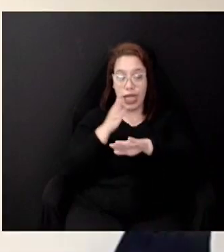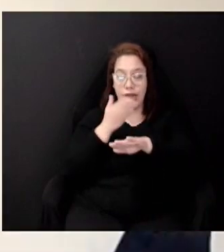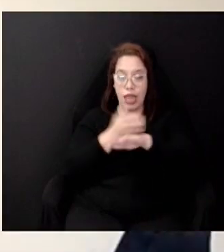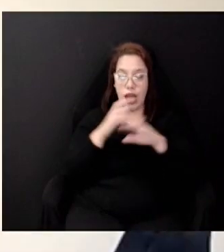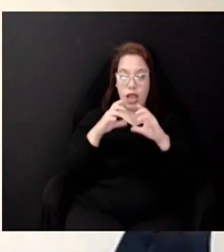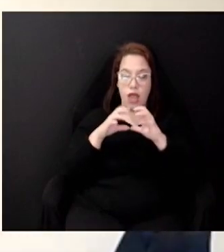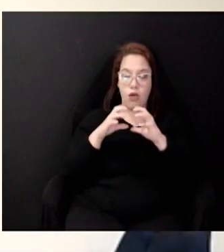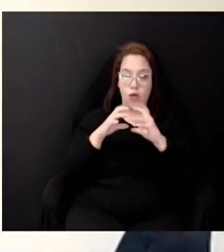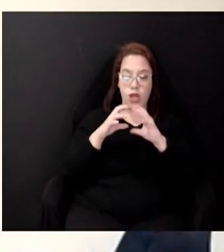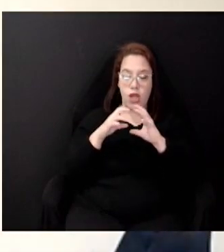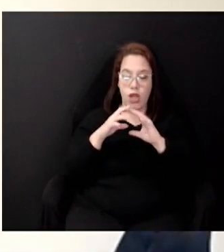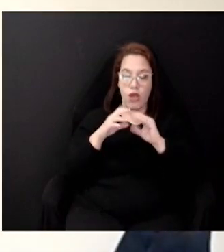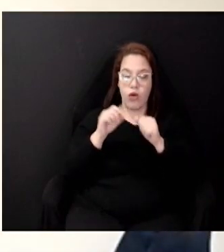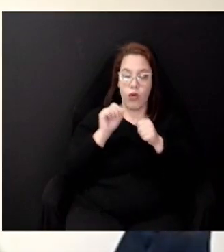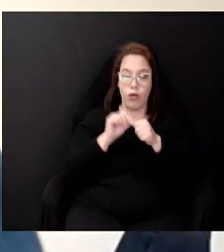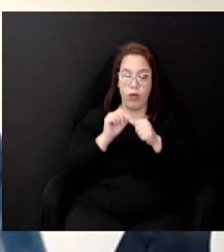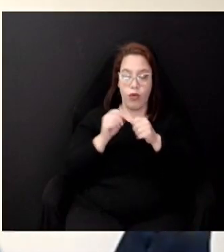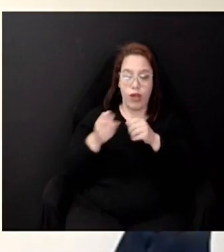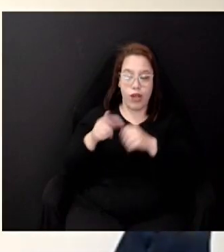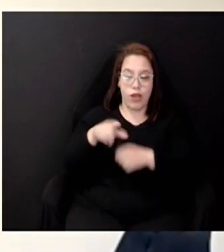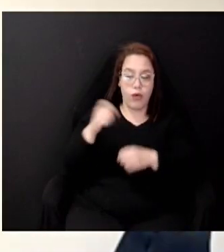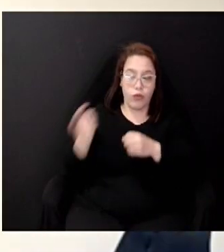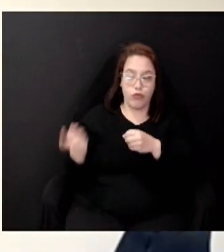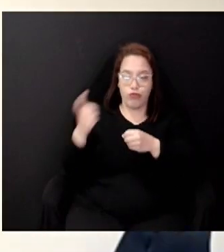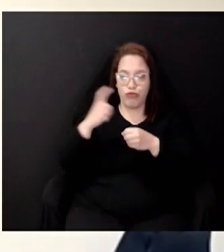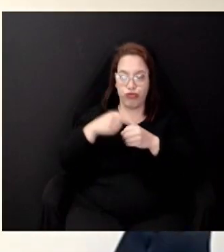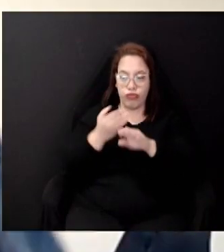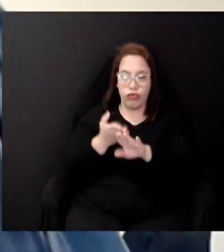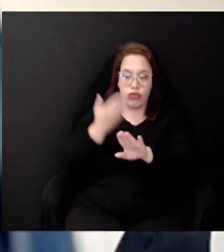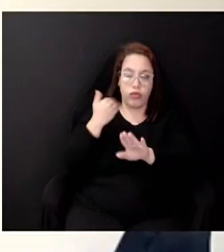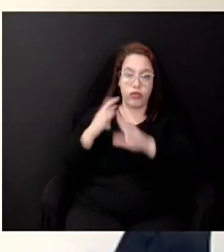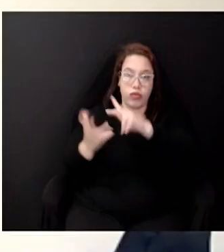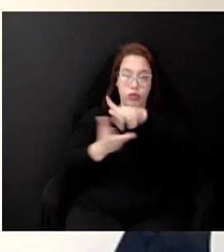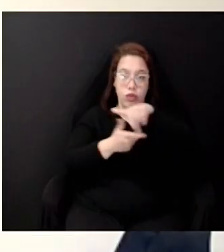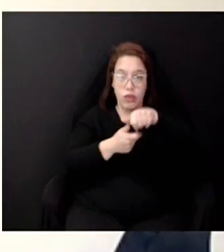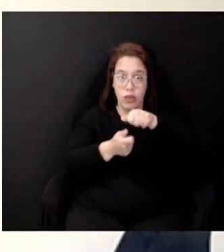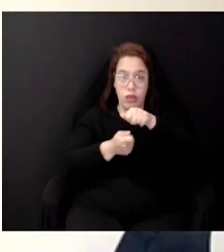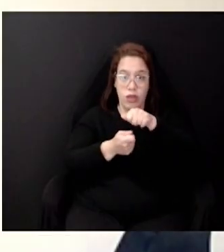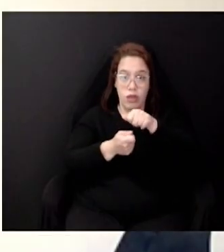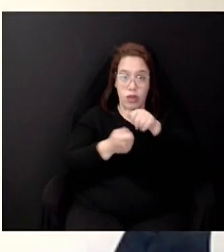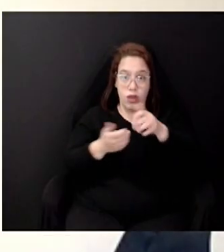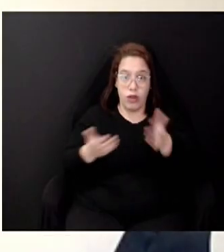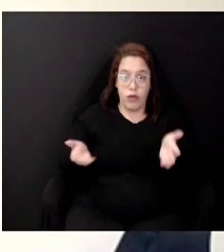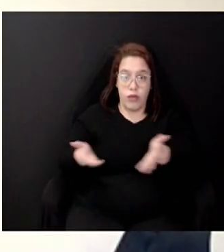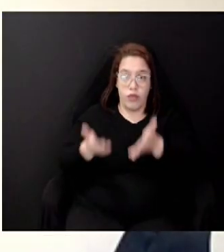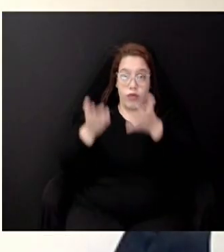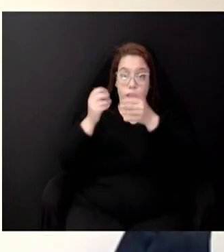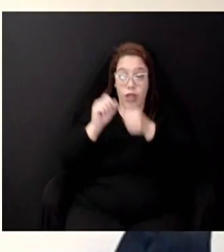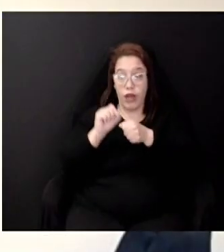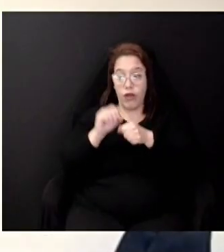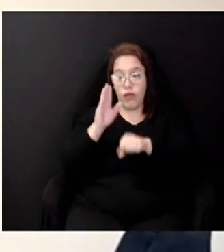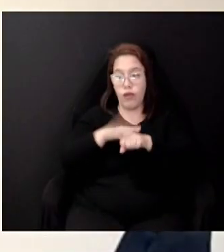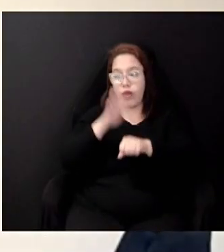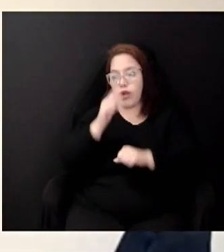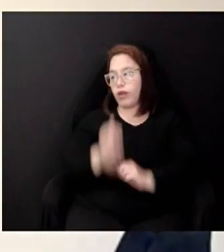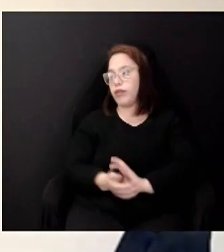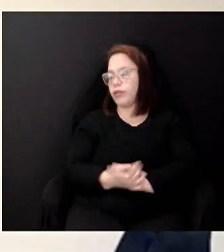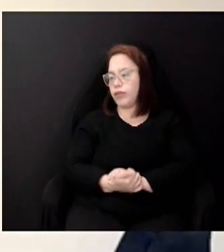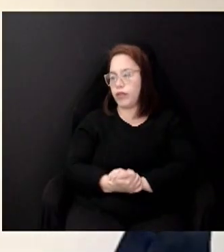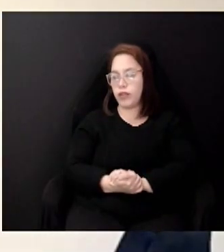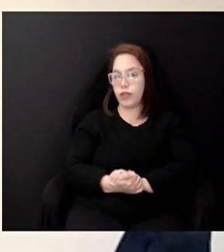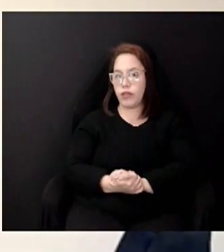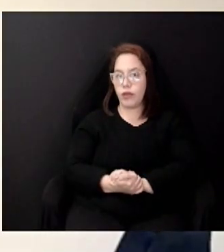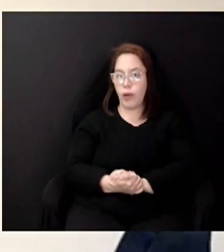fazer o caminho oposto do que o mundo está meio que levando a gente a fazer. Né? Então,